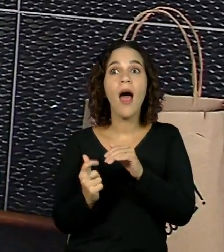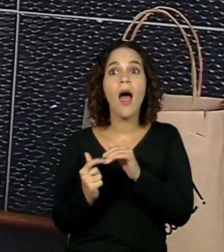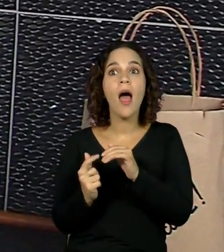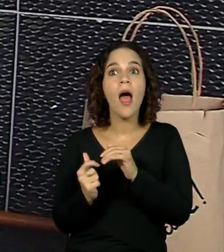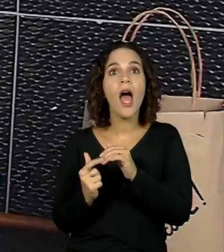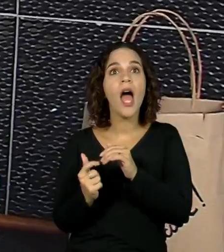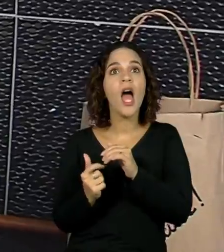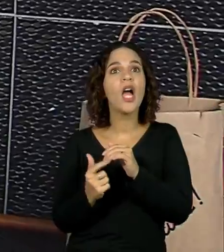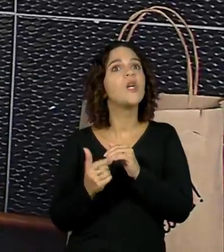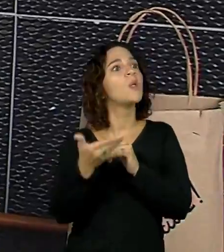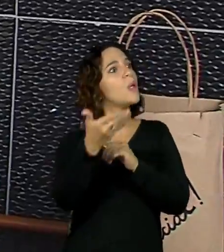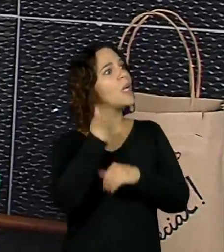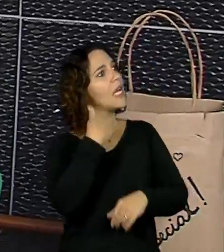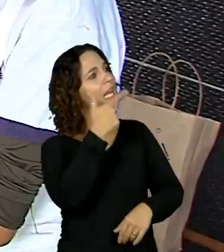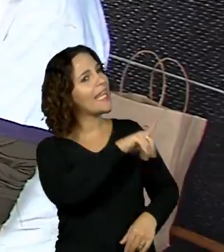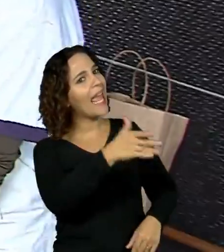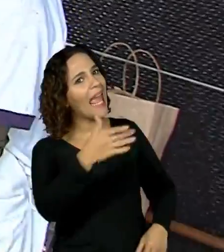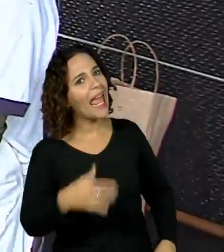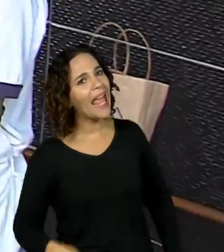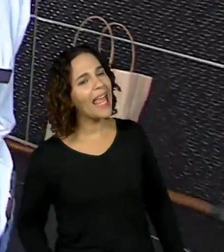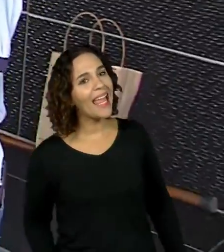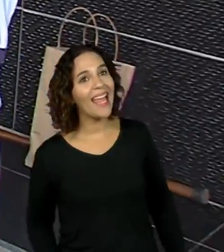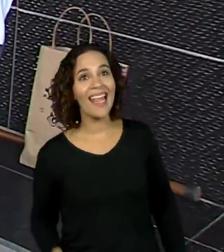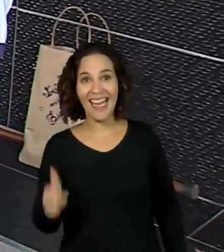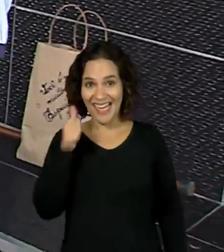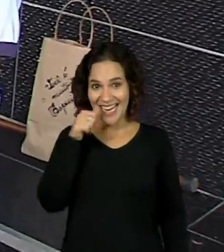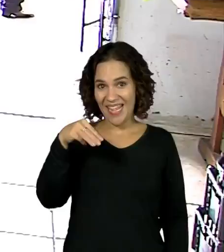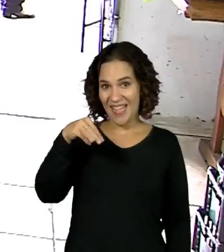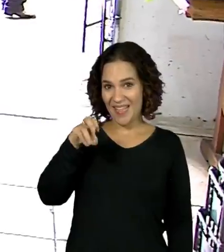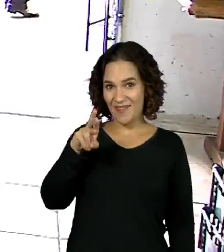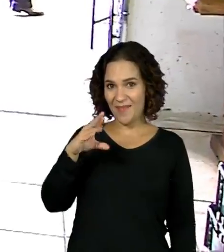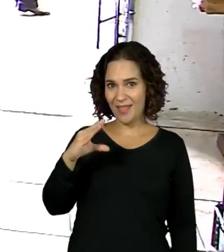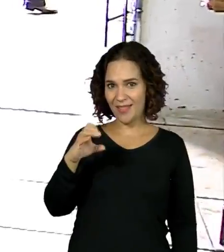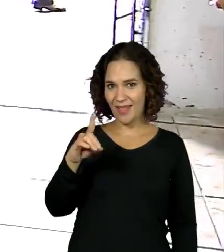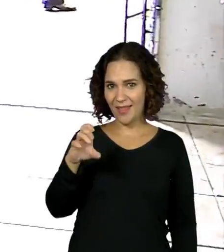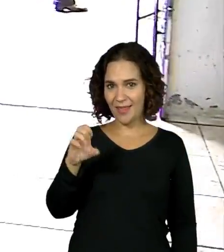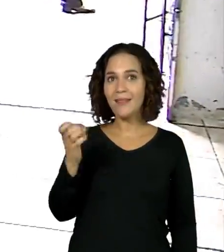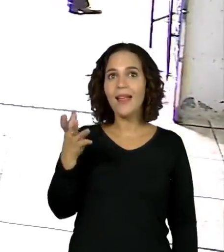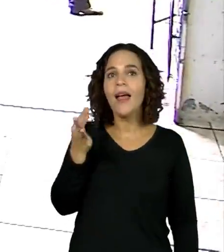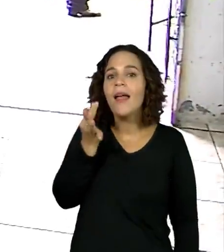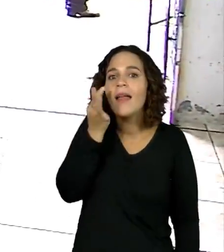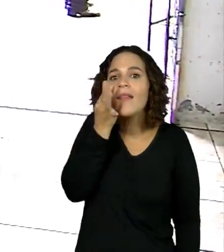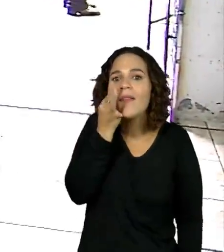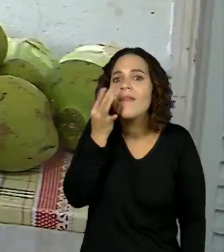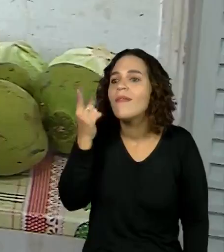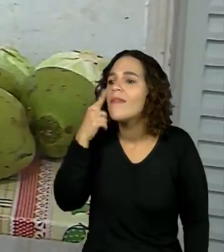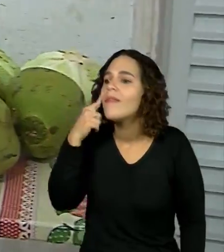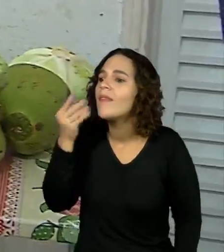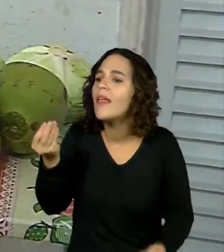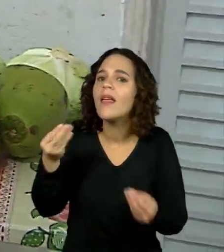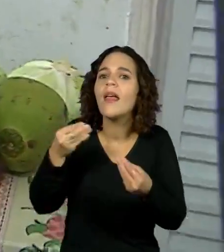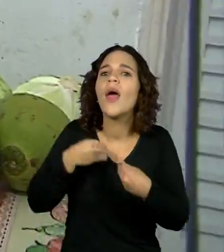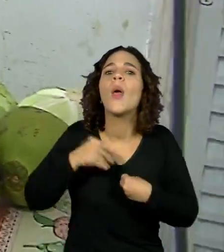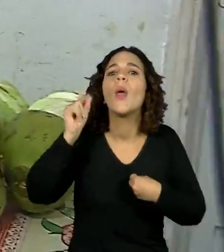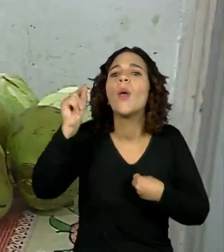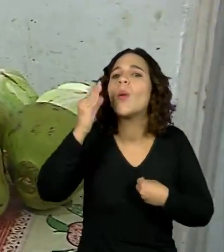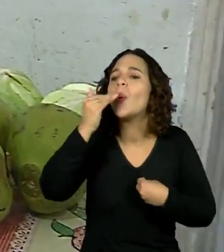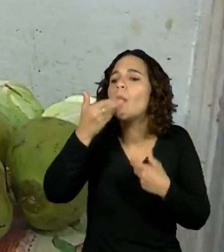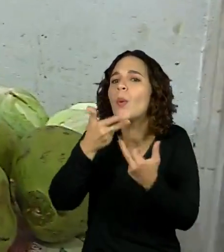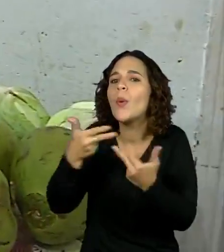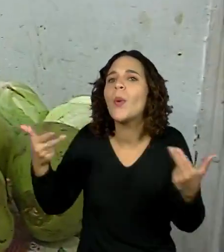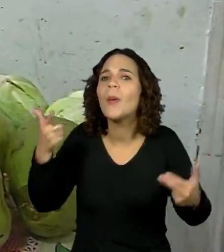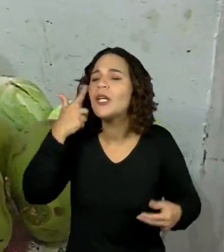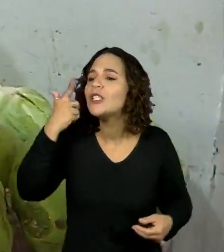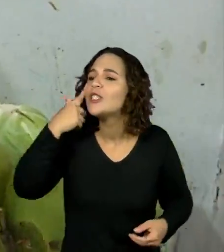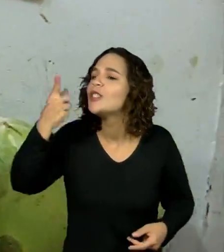unha. Um esmaltinho de unha. A dona Mercedes quis ir pessoalmente na cozinha ver os alimentos